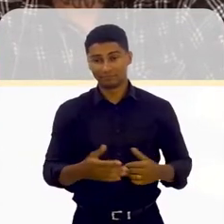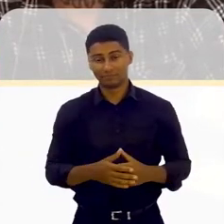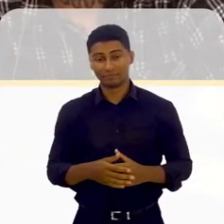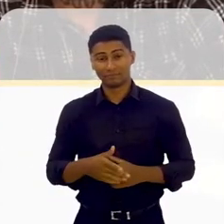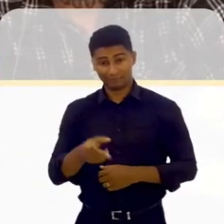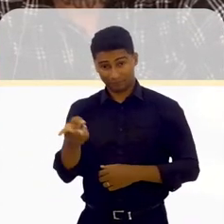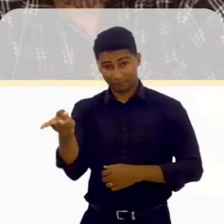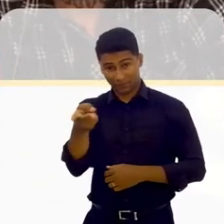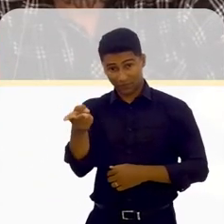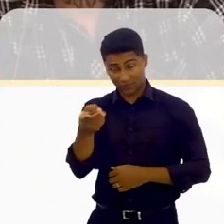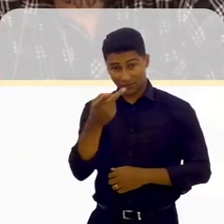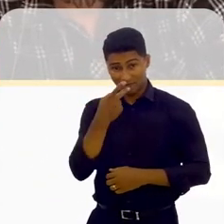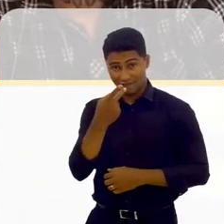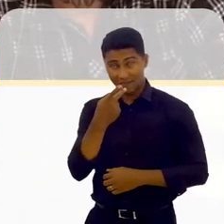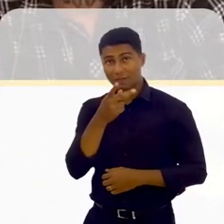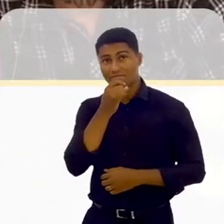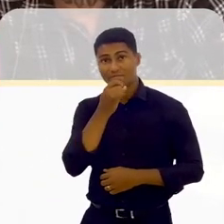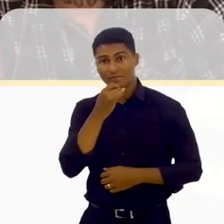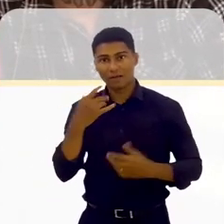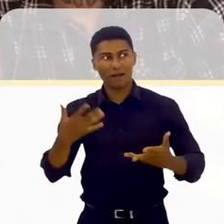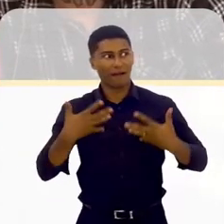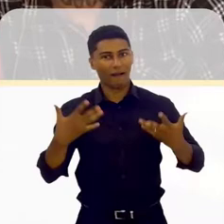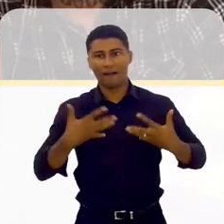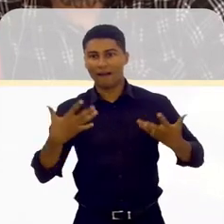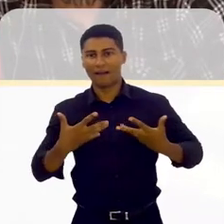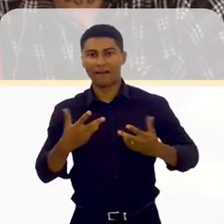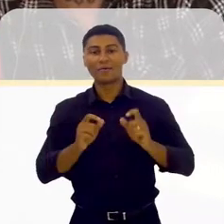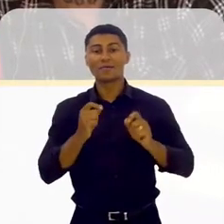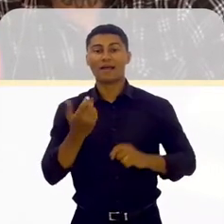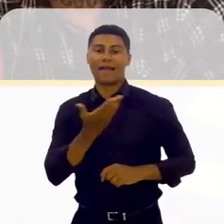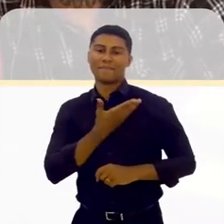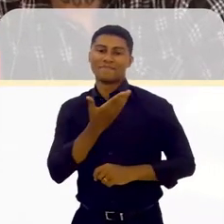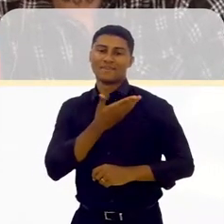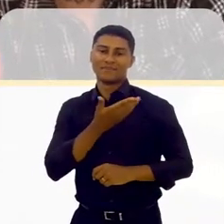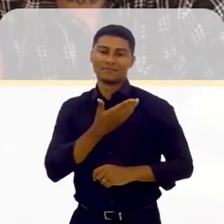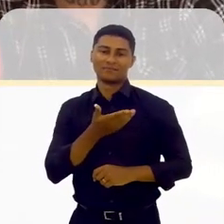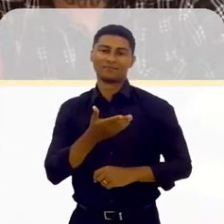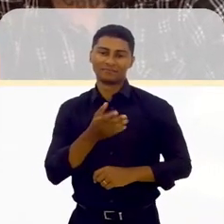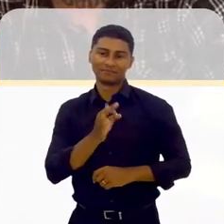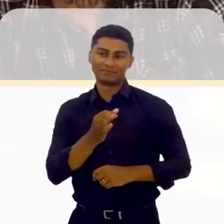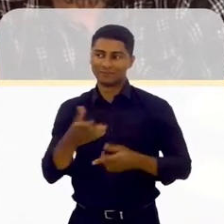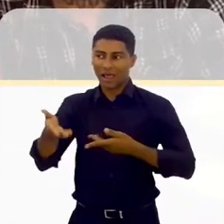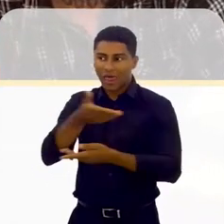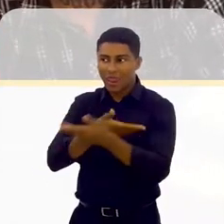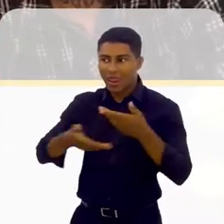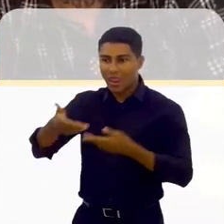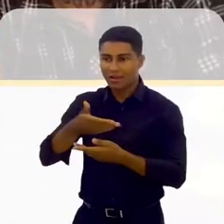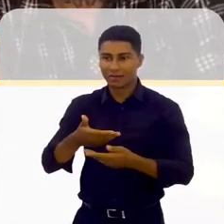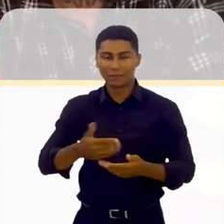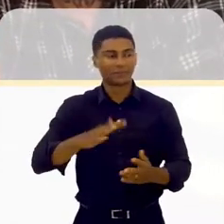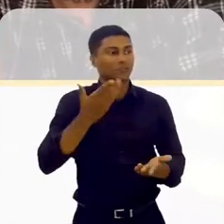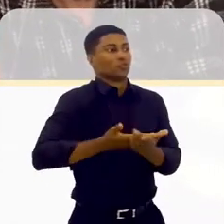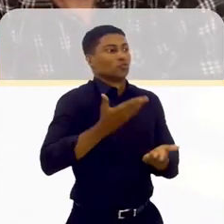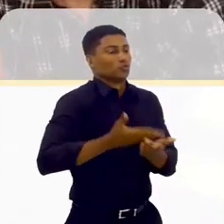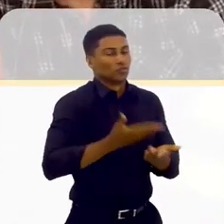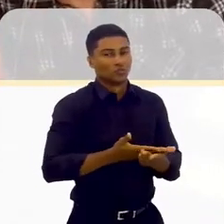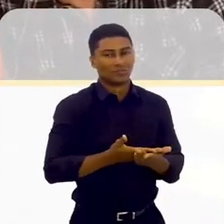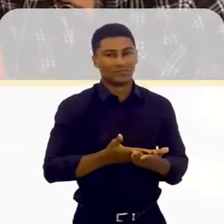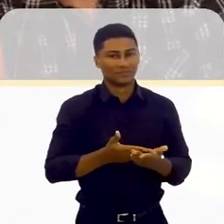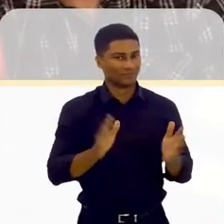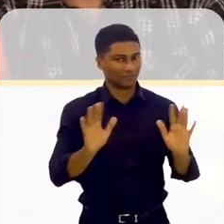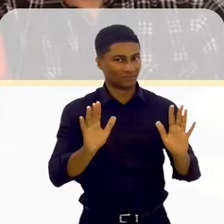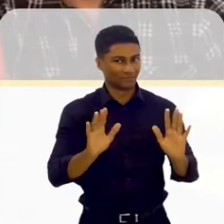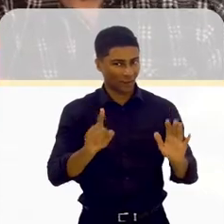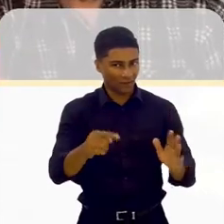dizem ativos no sentido de estarem com os amigos ali, não necessariamente estudando, é isso que